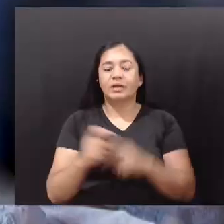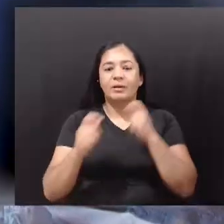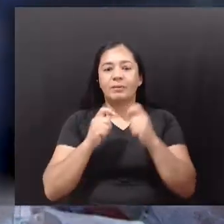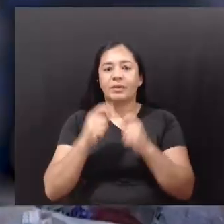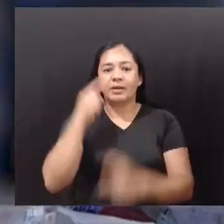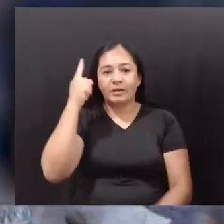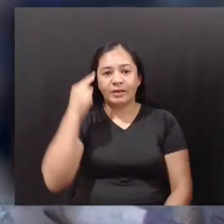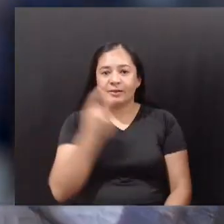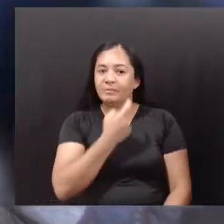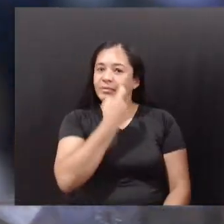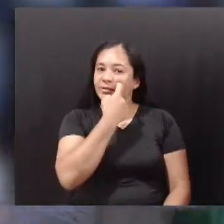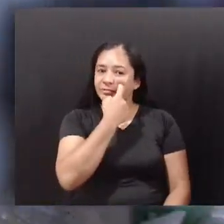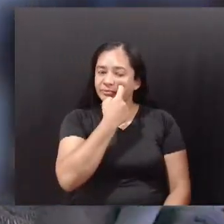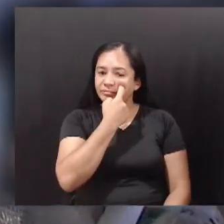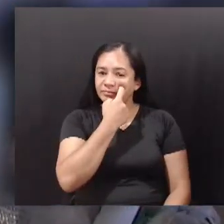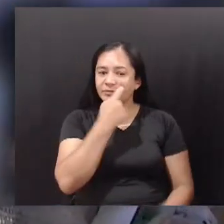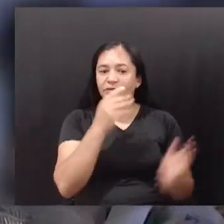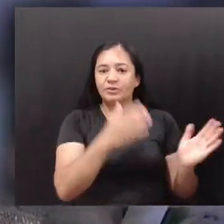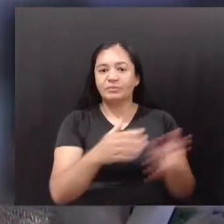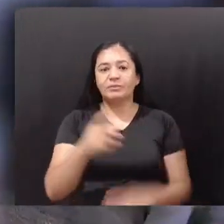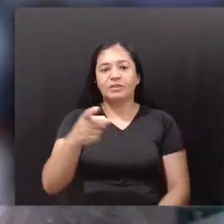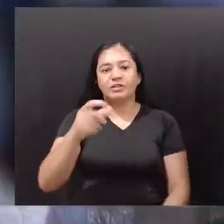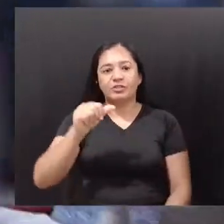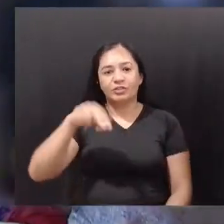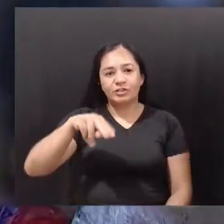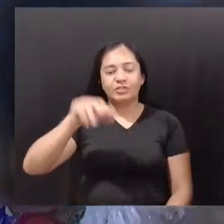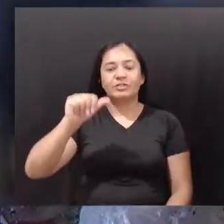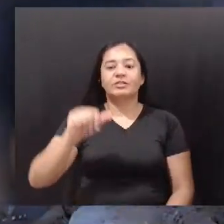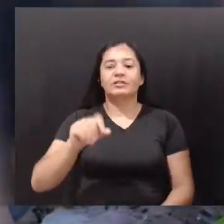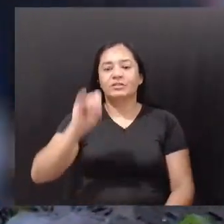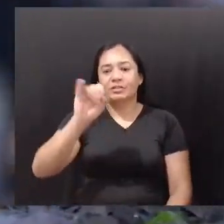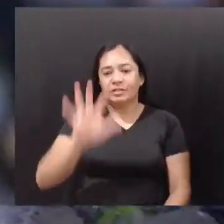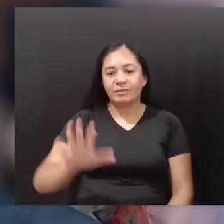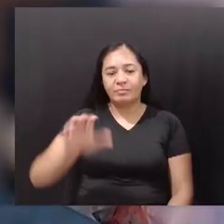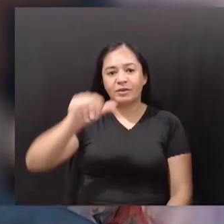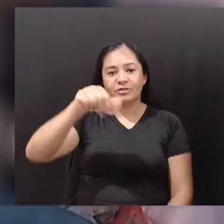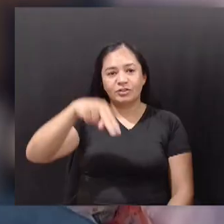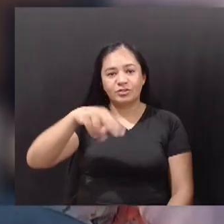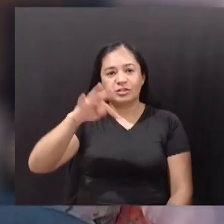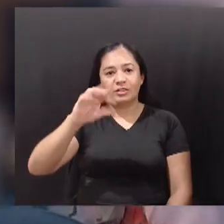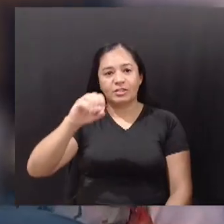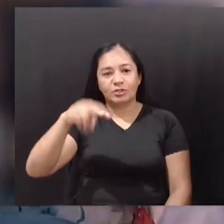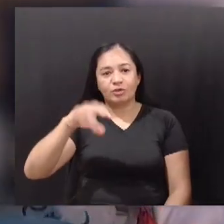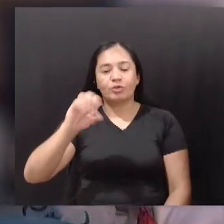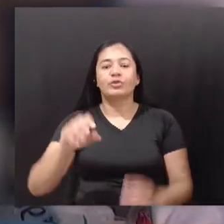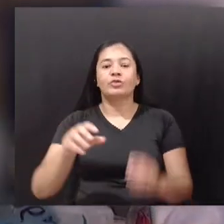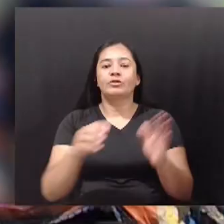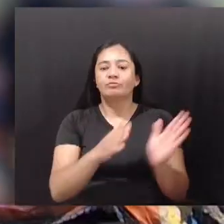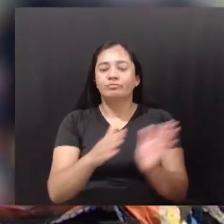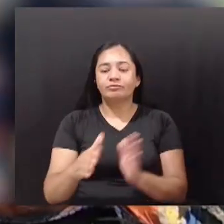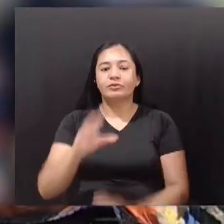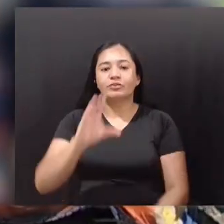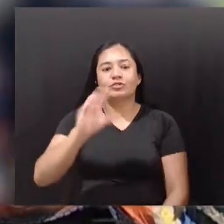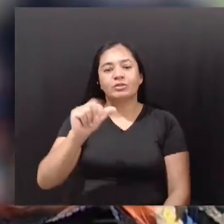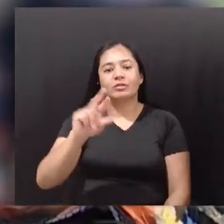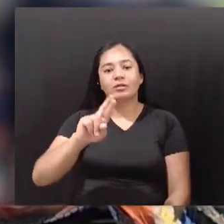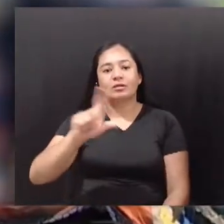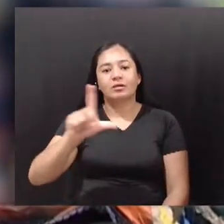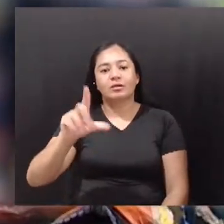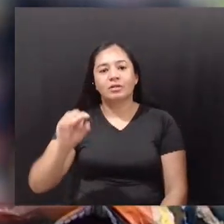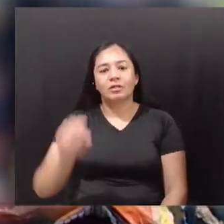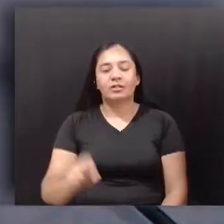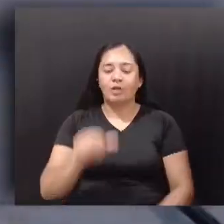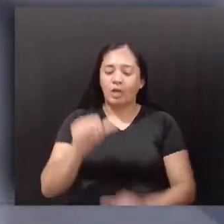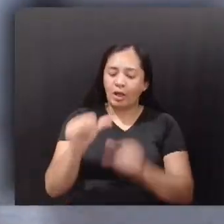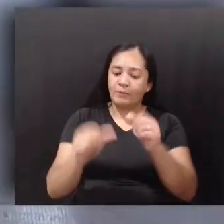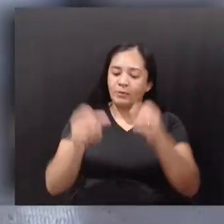com produção de Xana Pereira, imagens de Antônio Junqueira e edição de Ricardo Brunetti, que contou a mudança no modo de